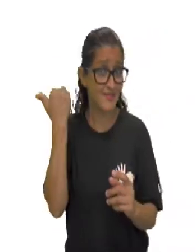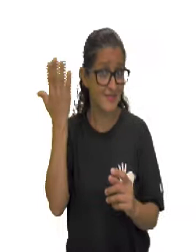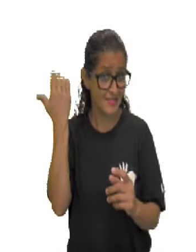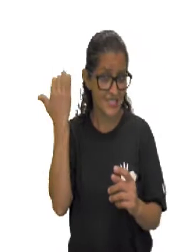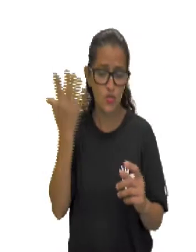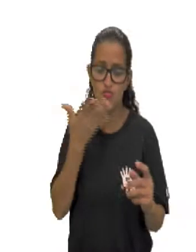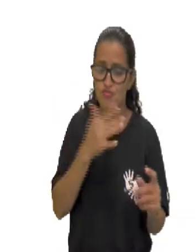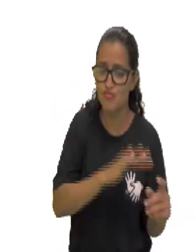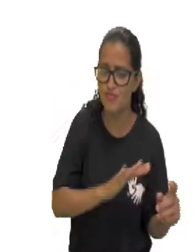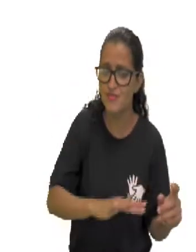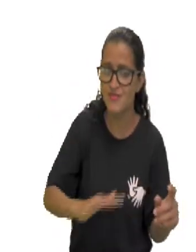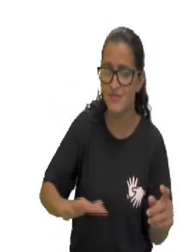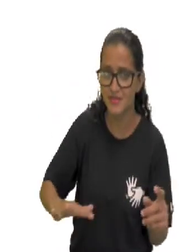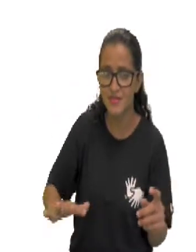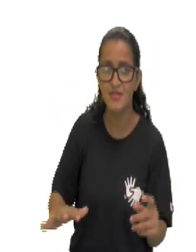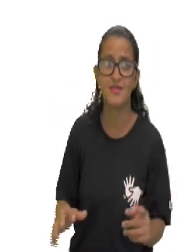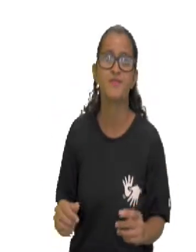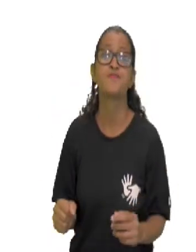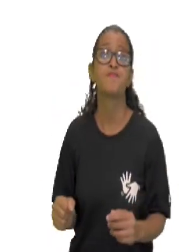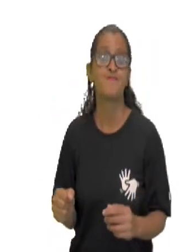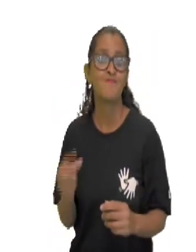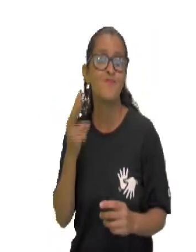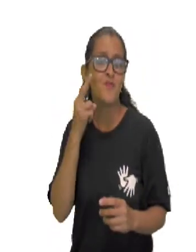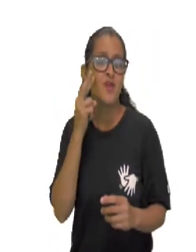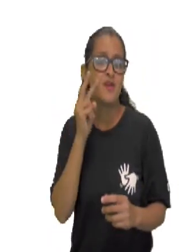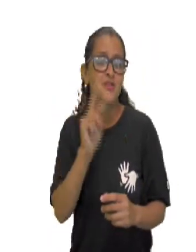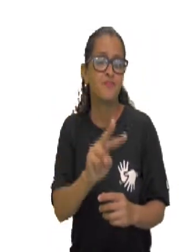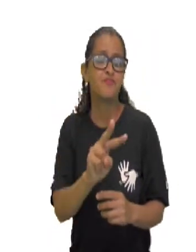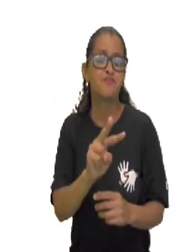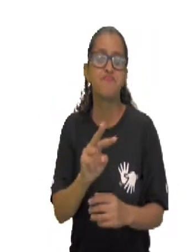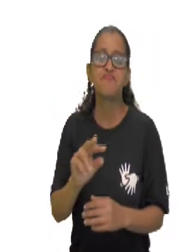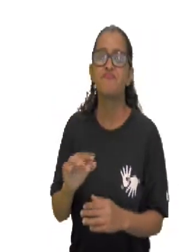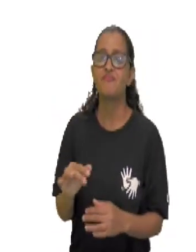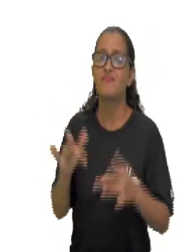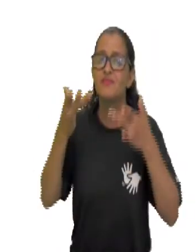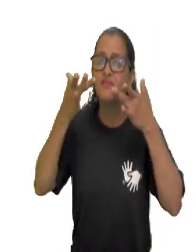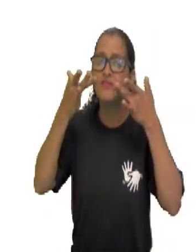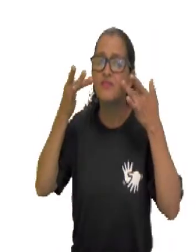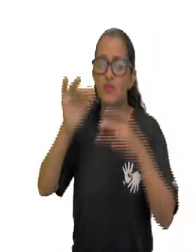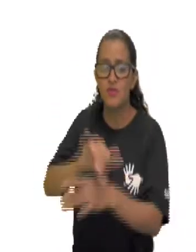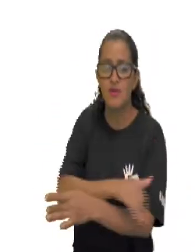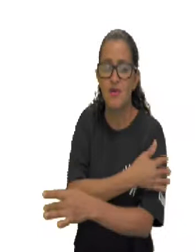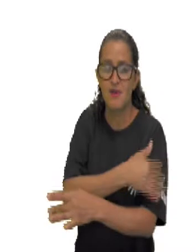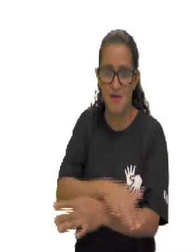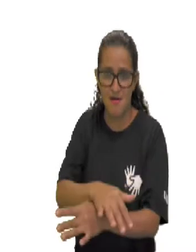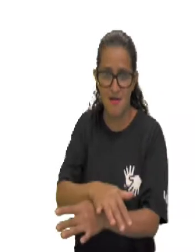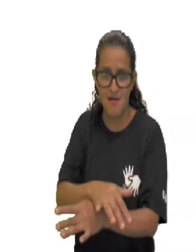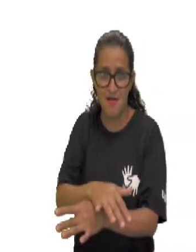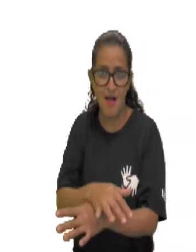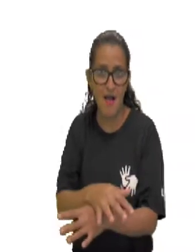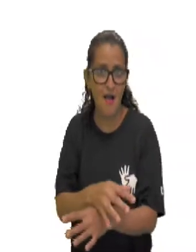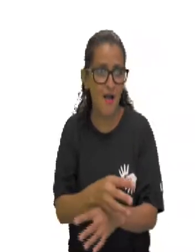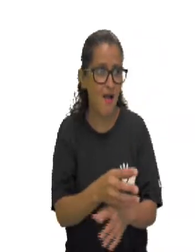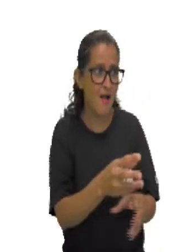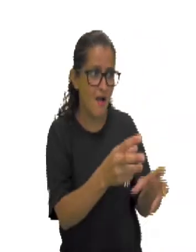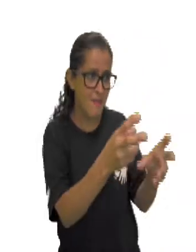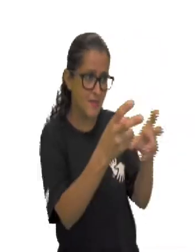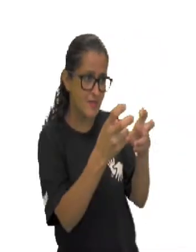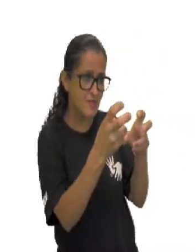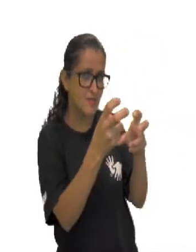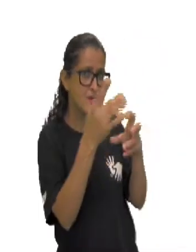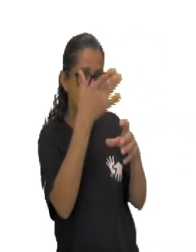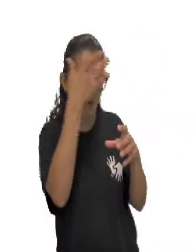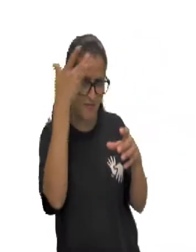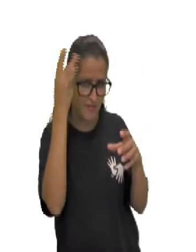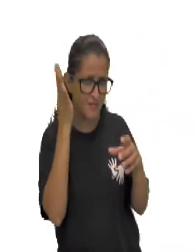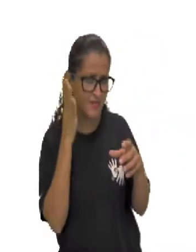Gente, muito bom falar que o teatro de rua atrai muito os olhares. Você já parou perto